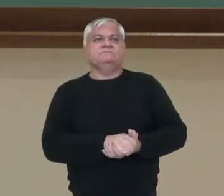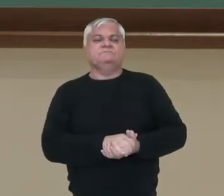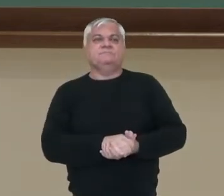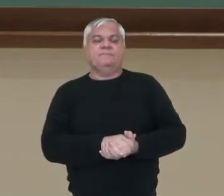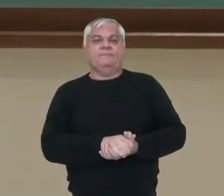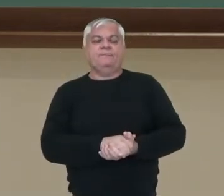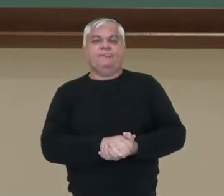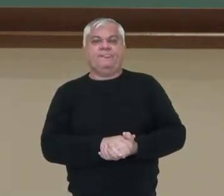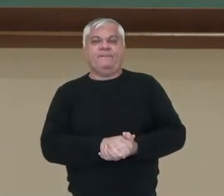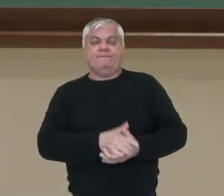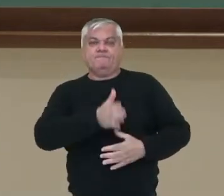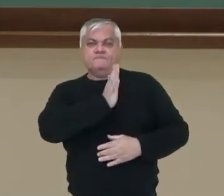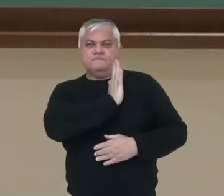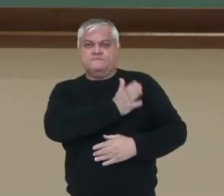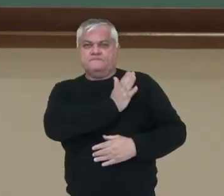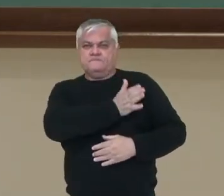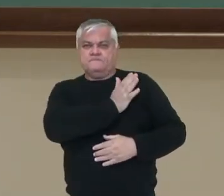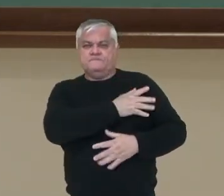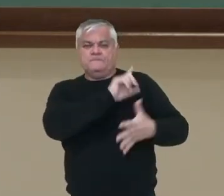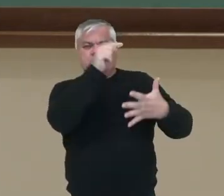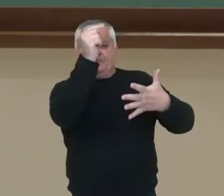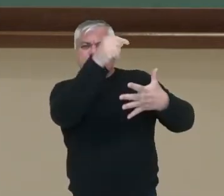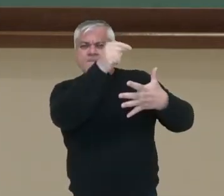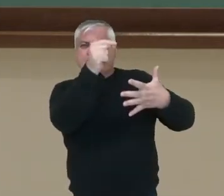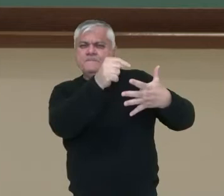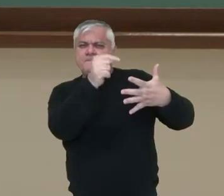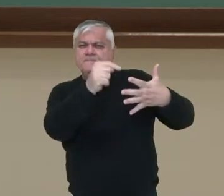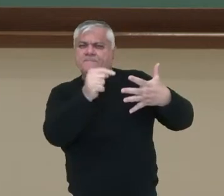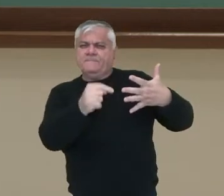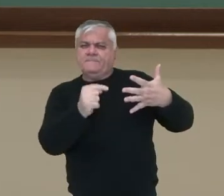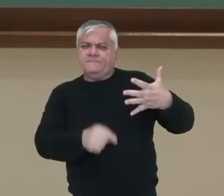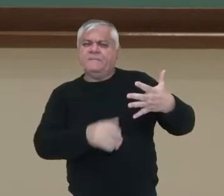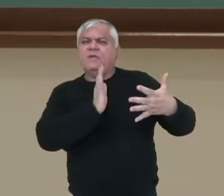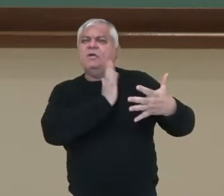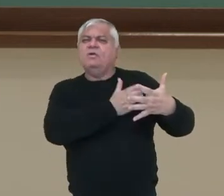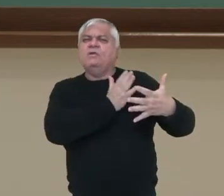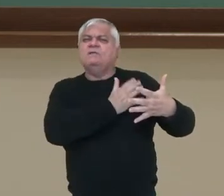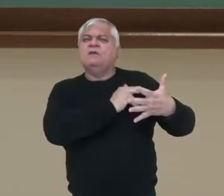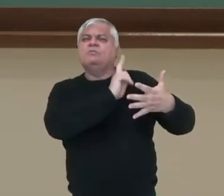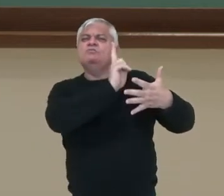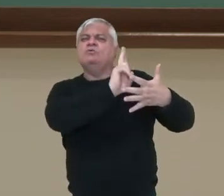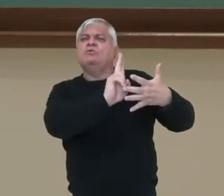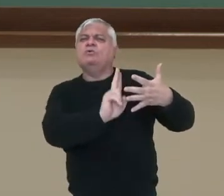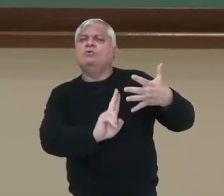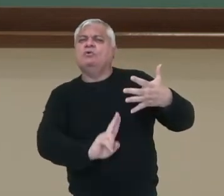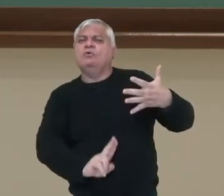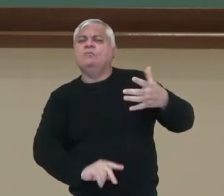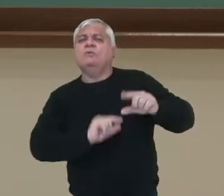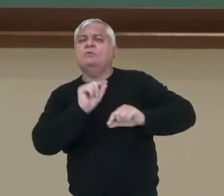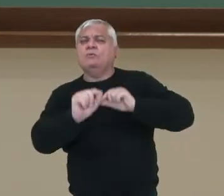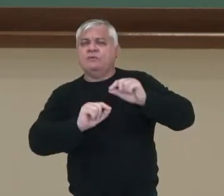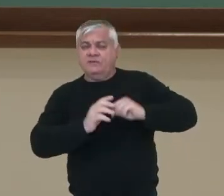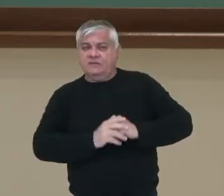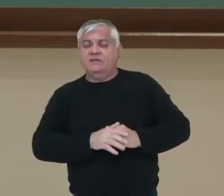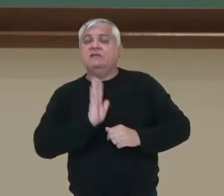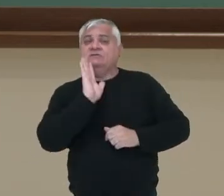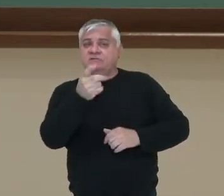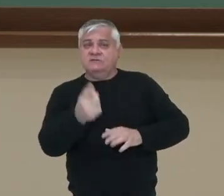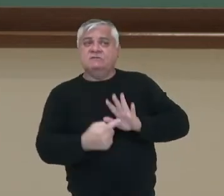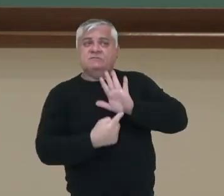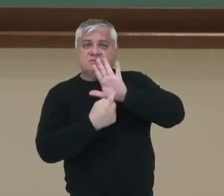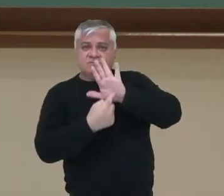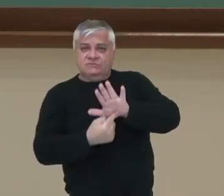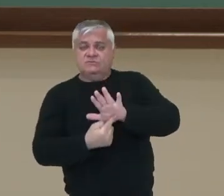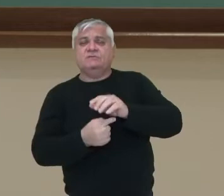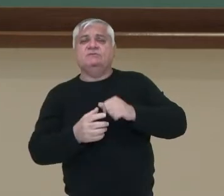o coração, então quais são as principais estruturas deste órgãozinho aqui, né? Como eu já mostrei anteriormente,